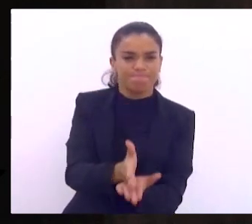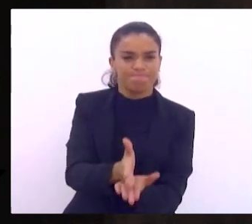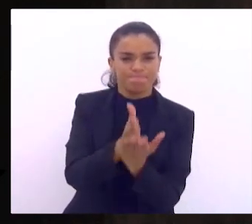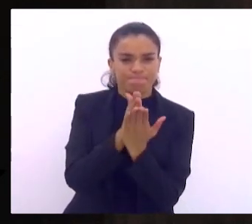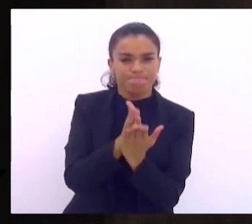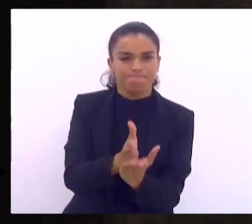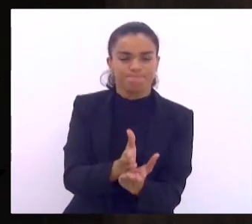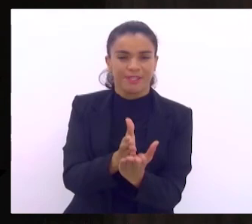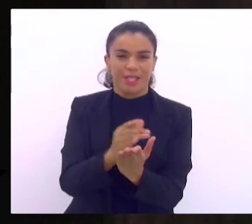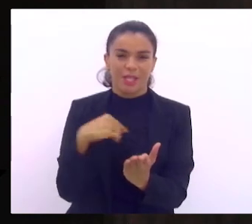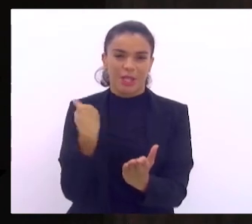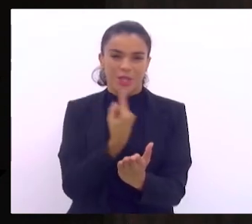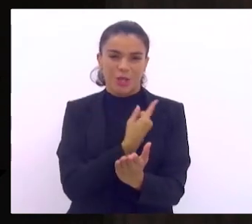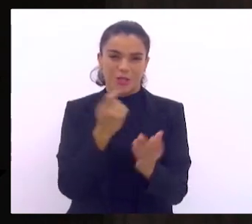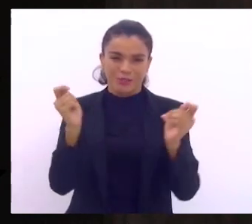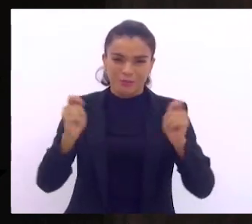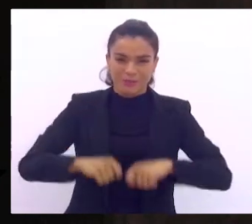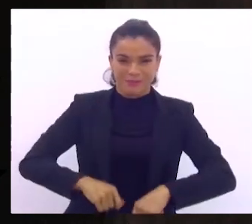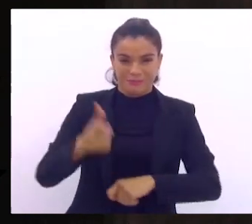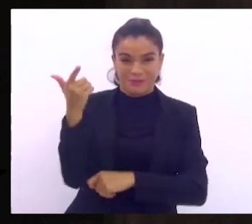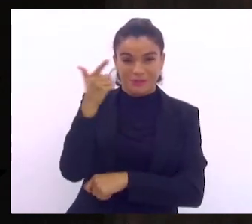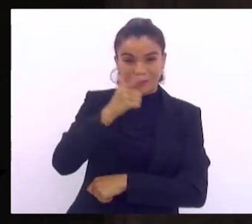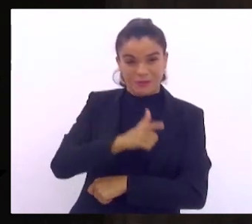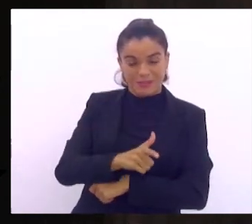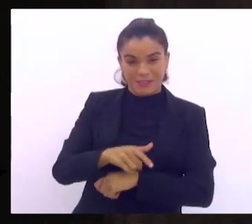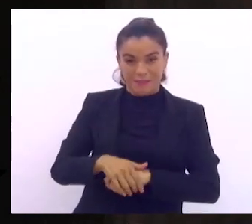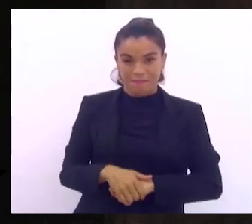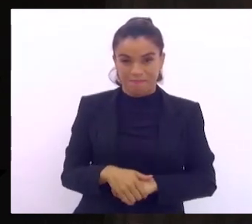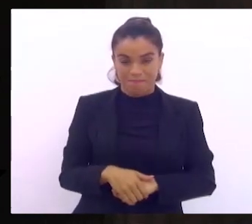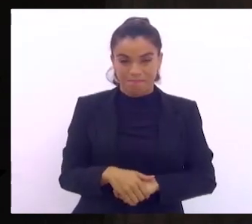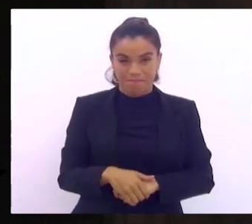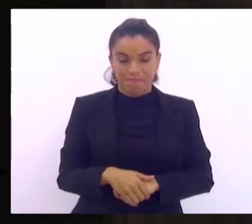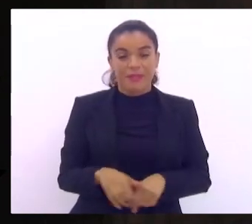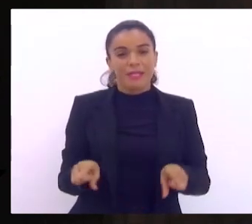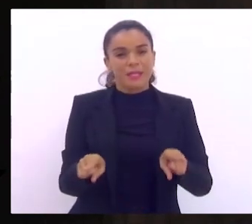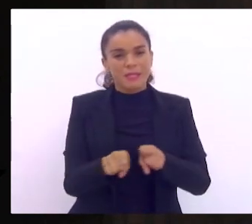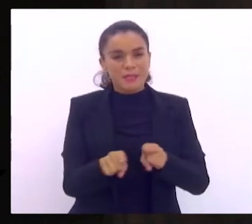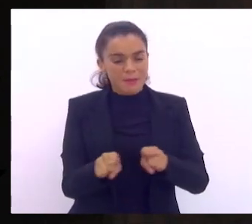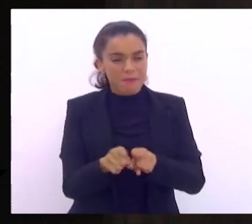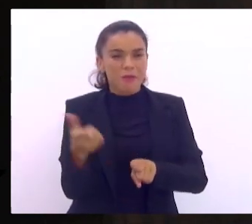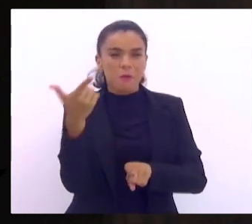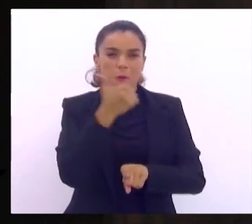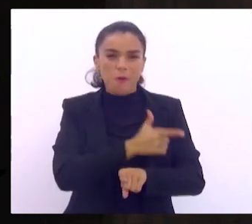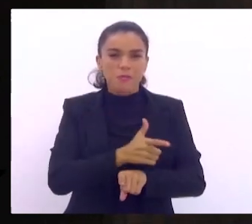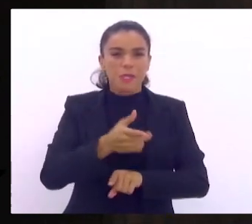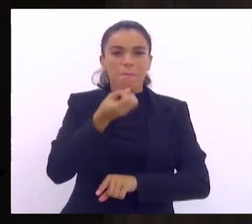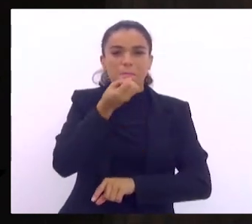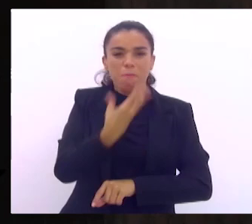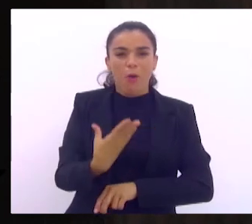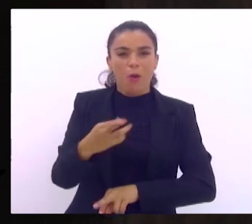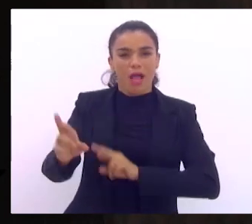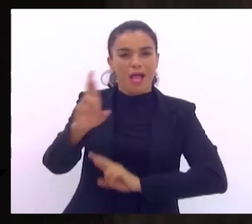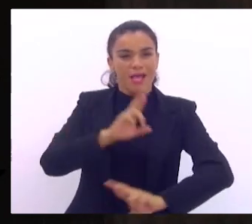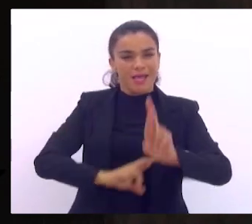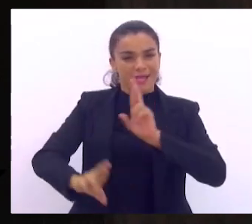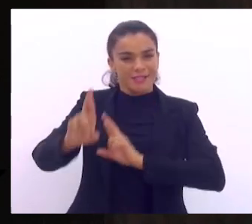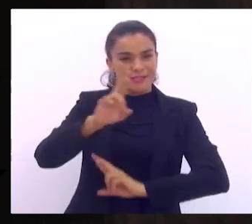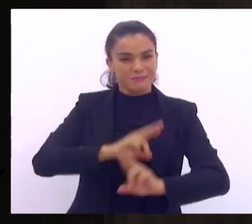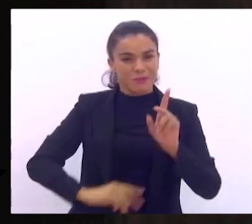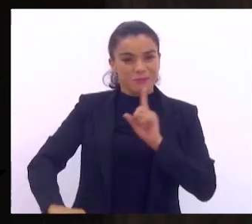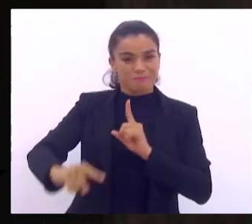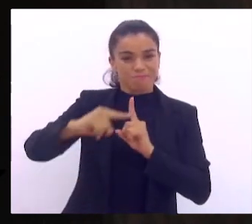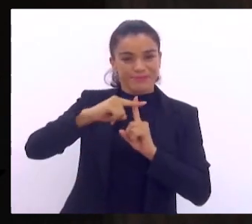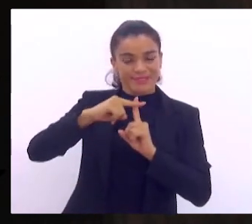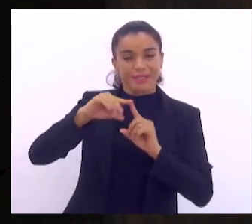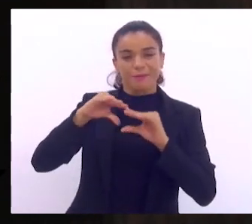fidedignamente, que nós vamos conseguir sair daqui com as respostas positivas para que o estádio Célio